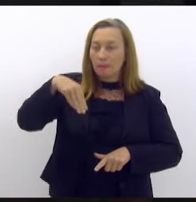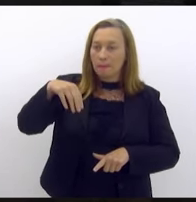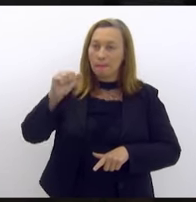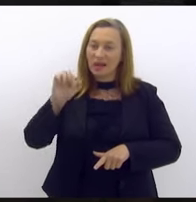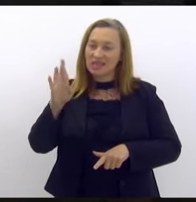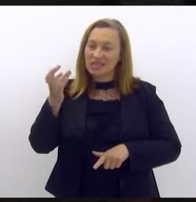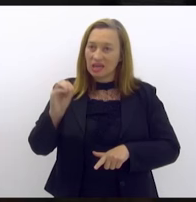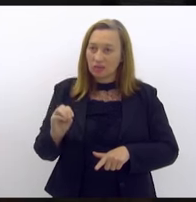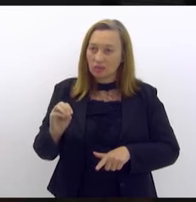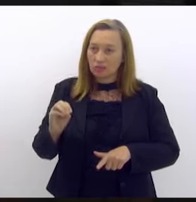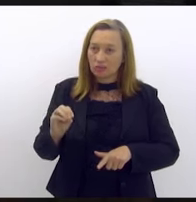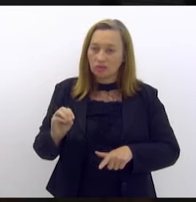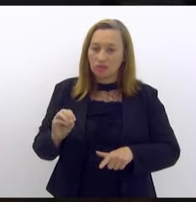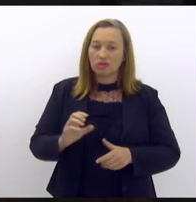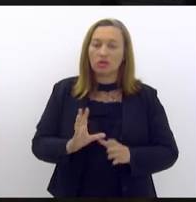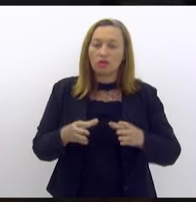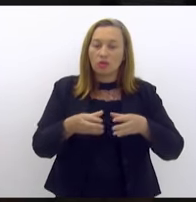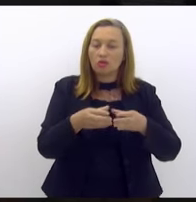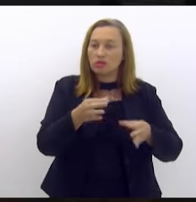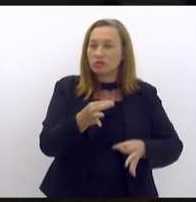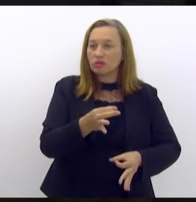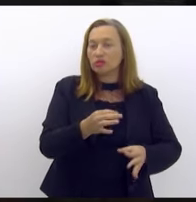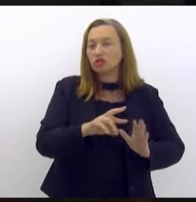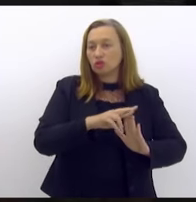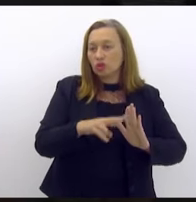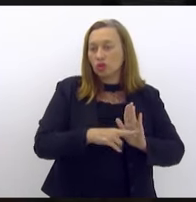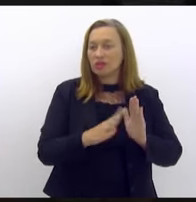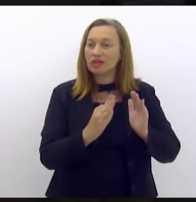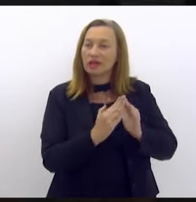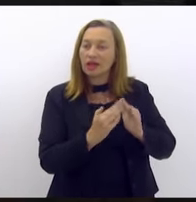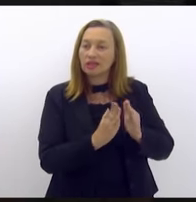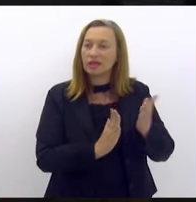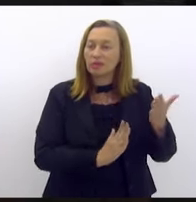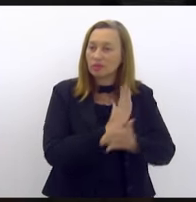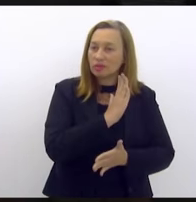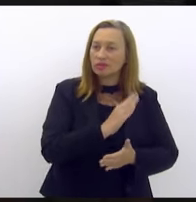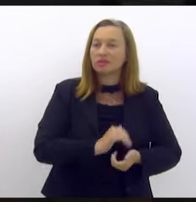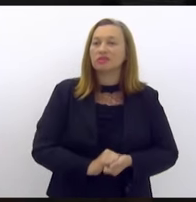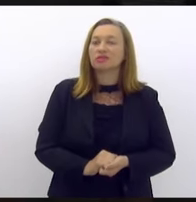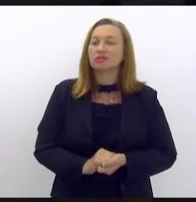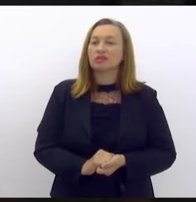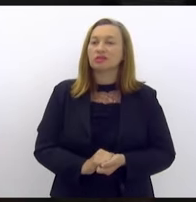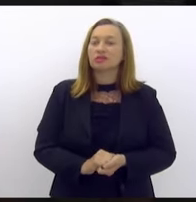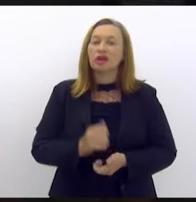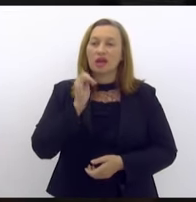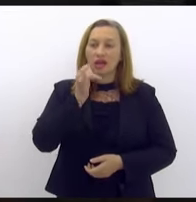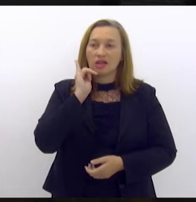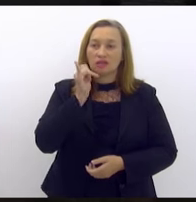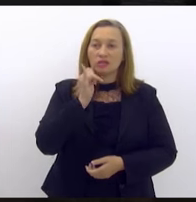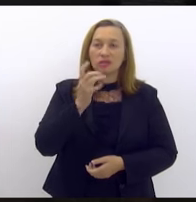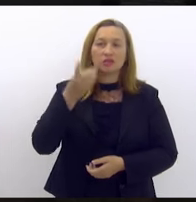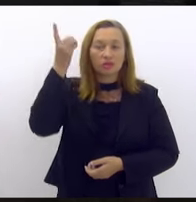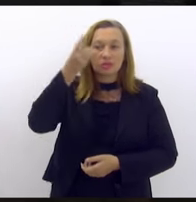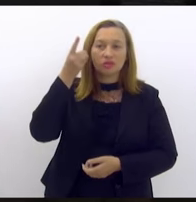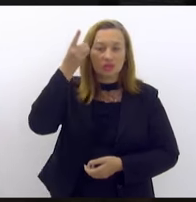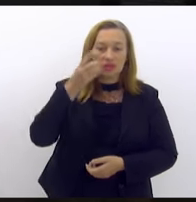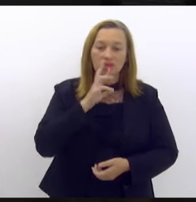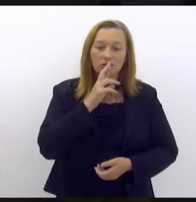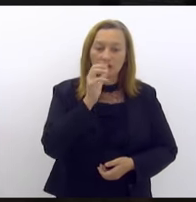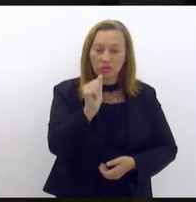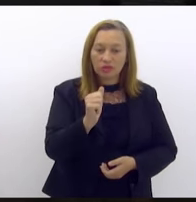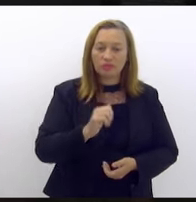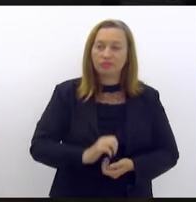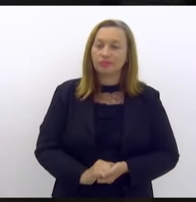Leite. Parecer da Comissão de Normas Internas e Proposições Externas favorável, relator deputado Rodrigo